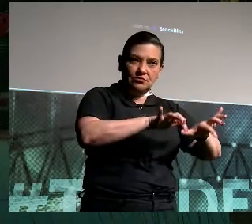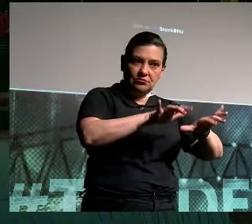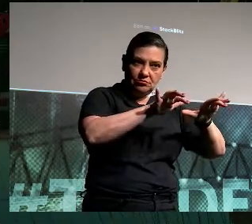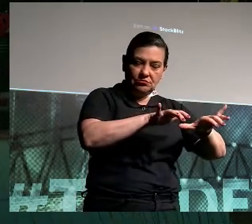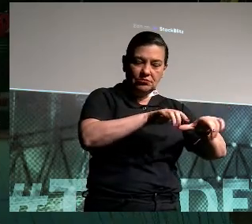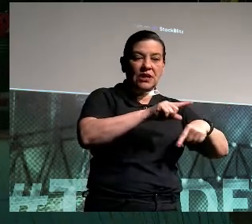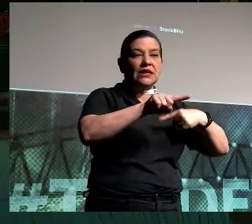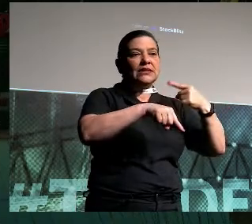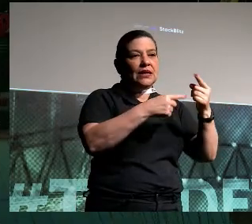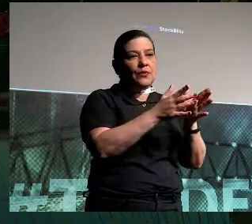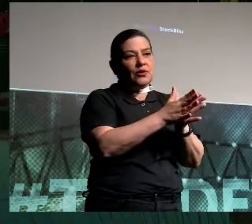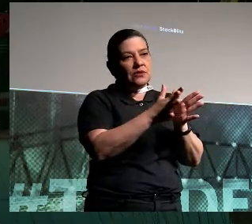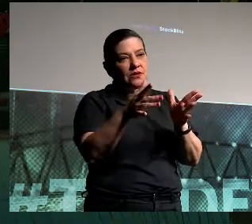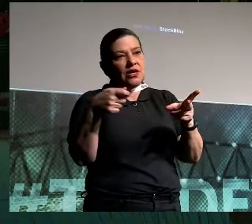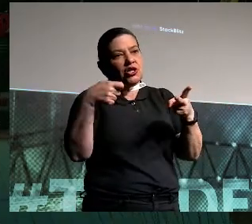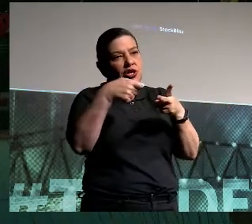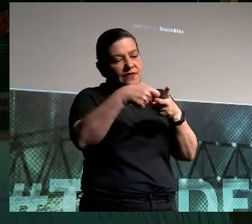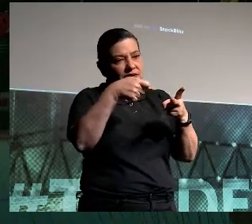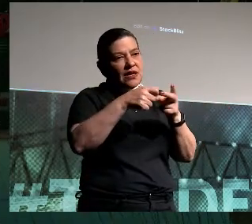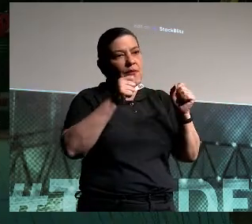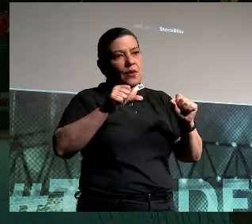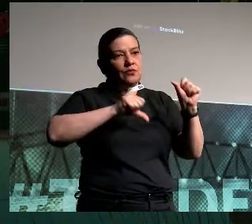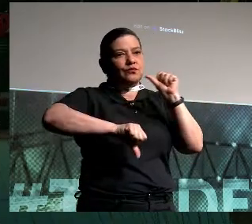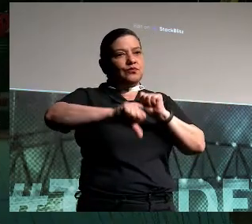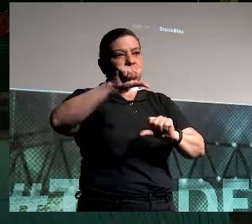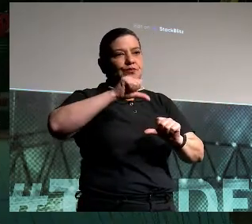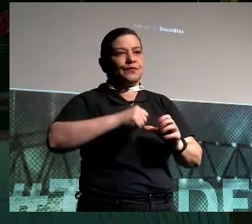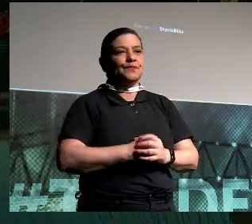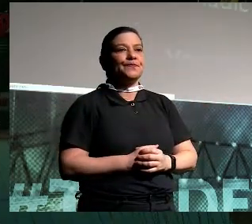execução, é só JavaScript pura outra coisa.